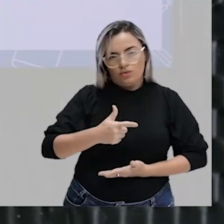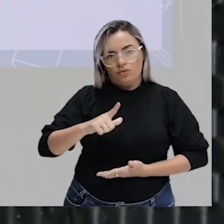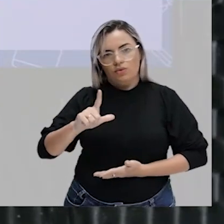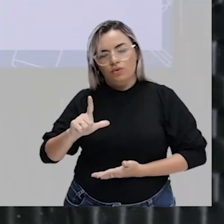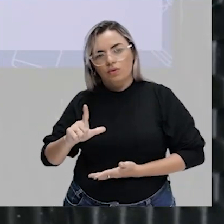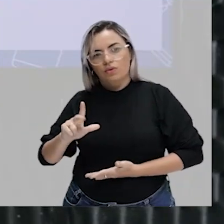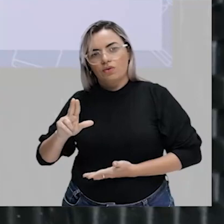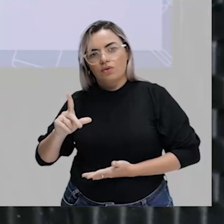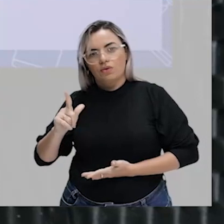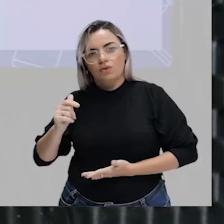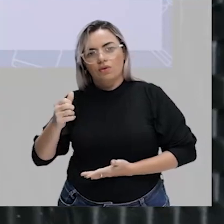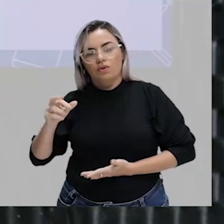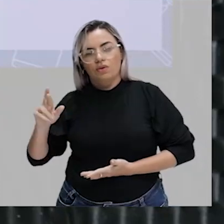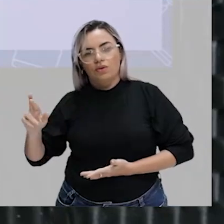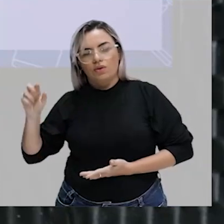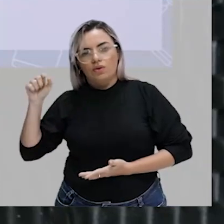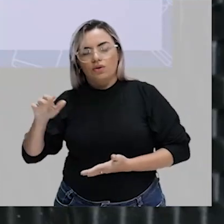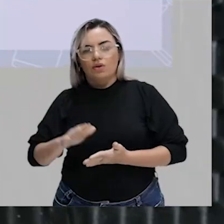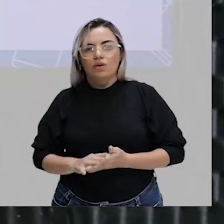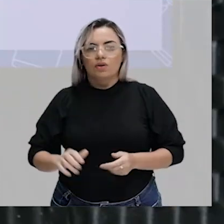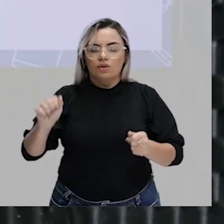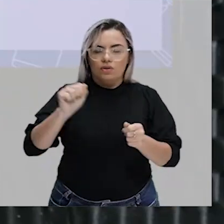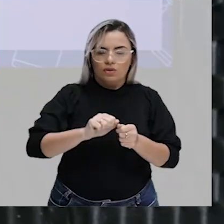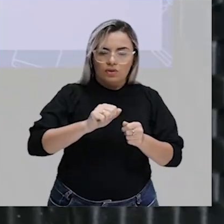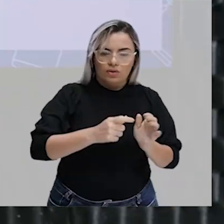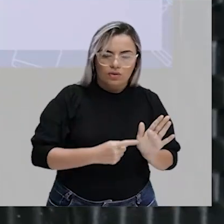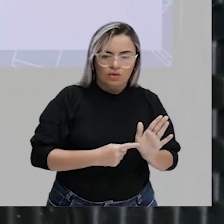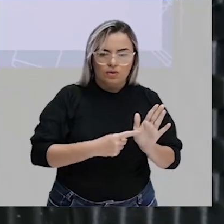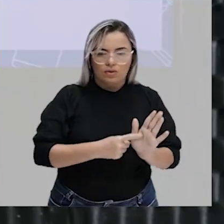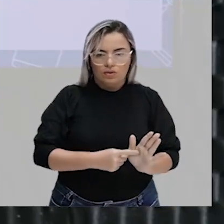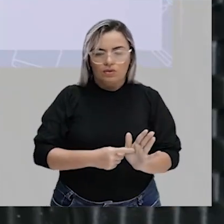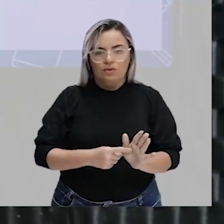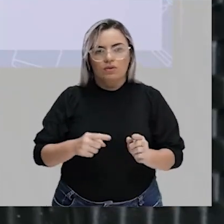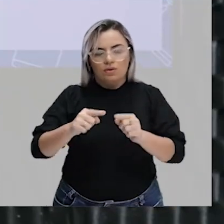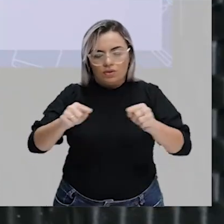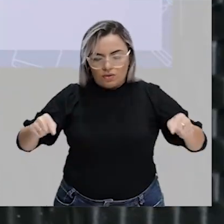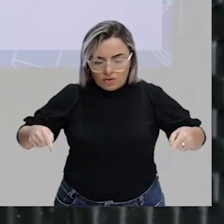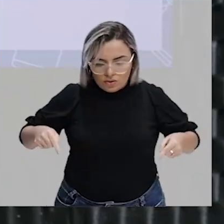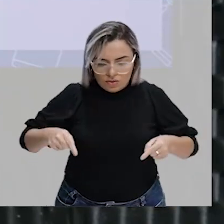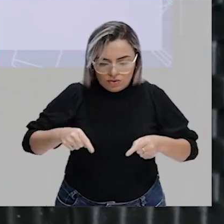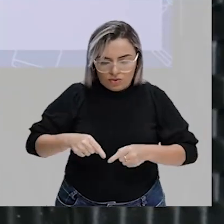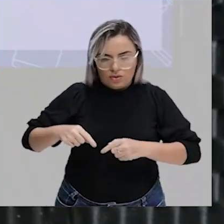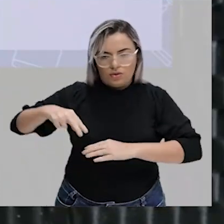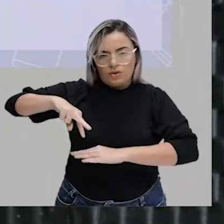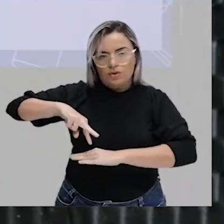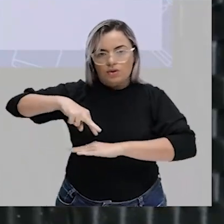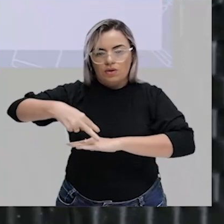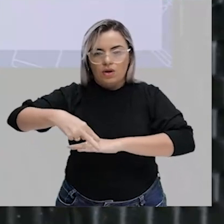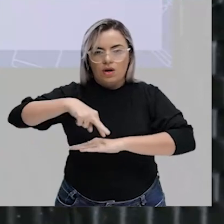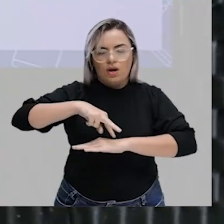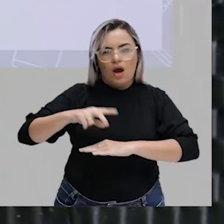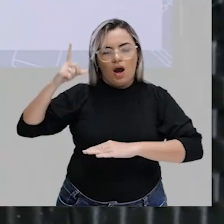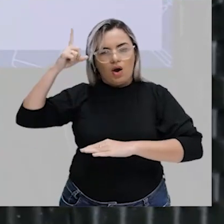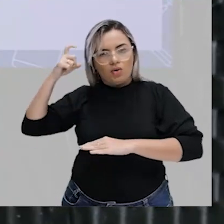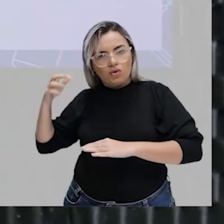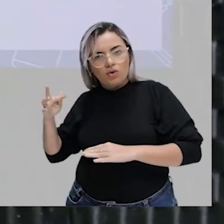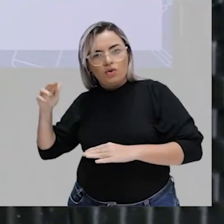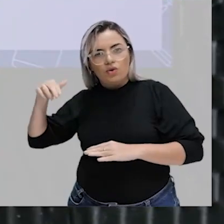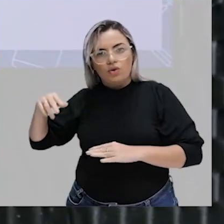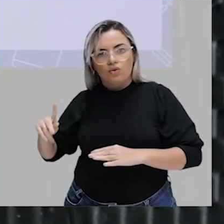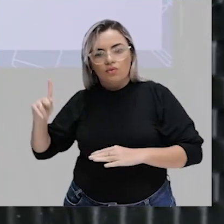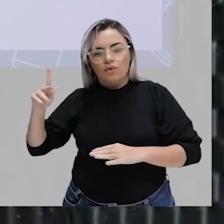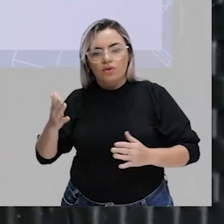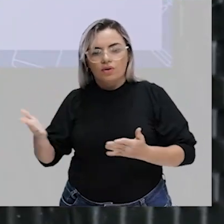um funk. Ela fez a sua apresentação de solo ao som de um funk.